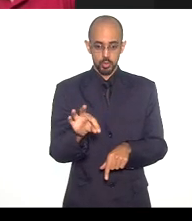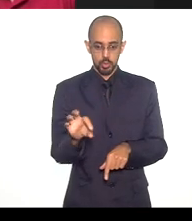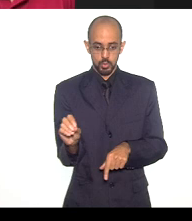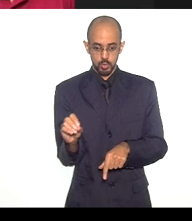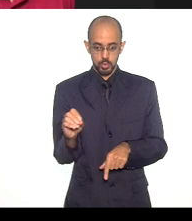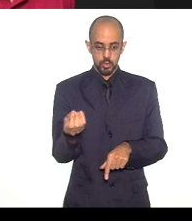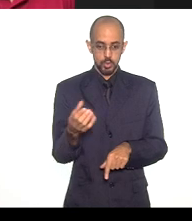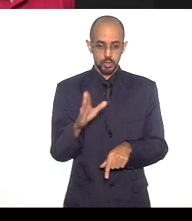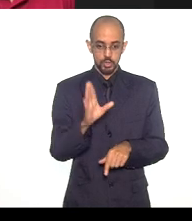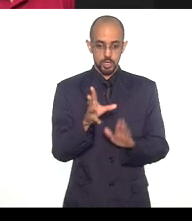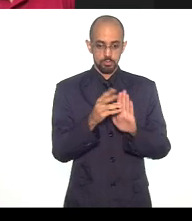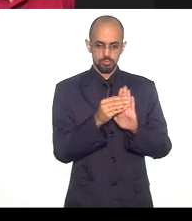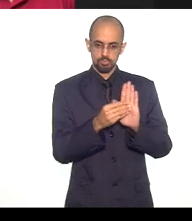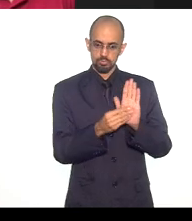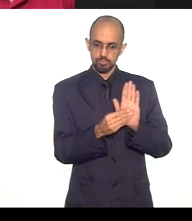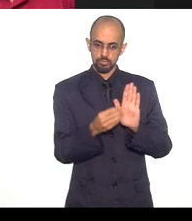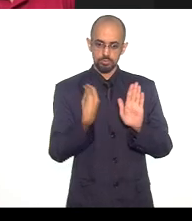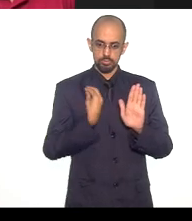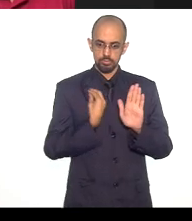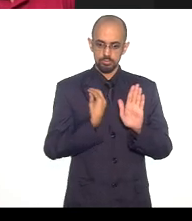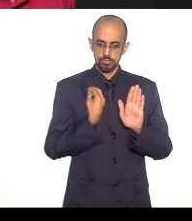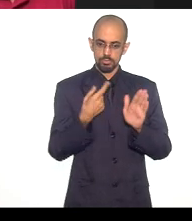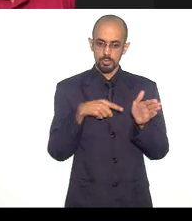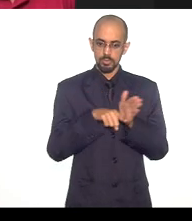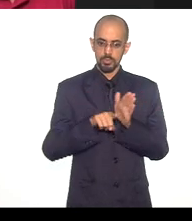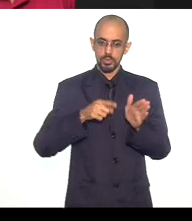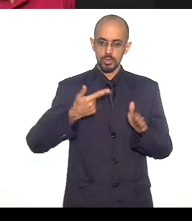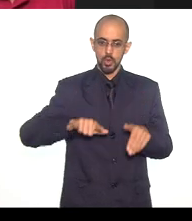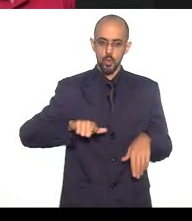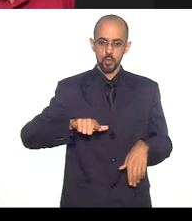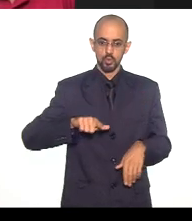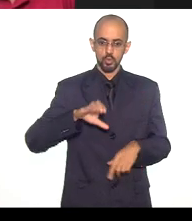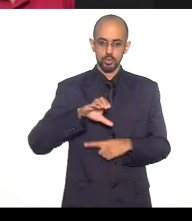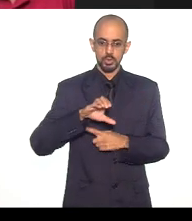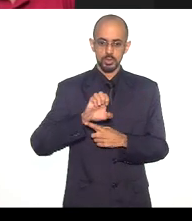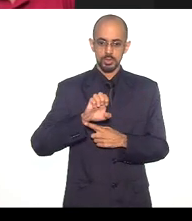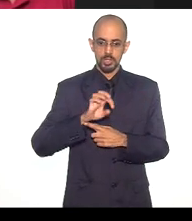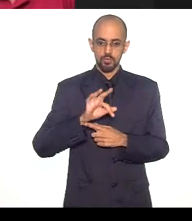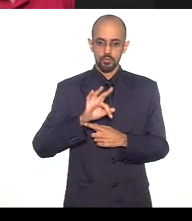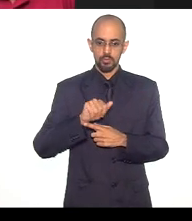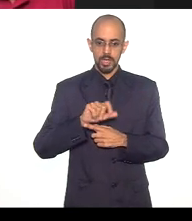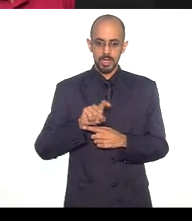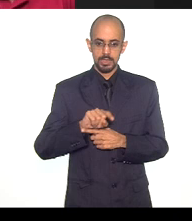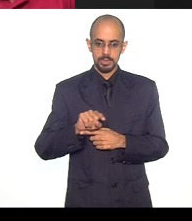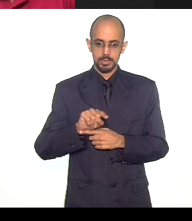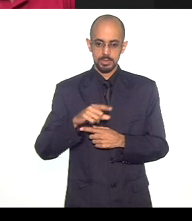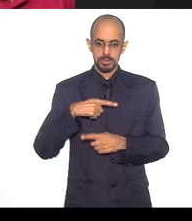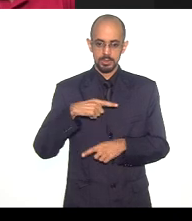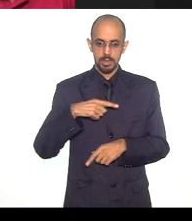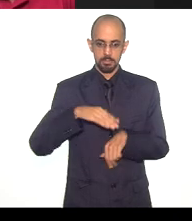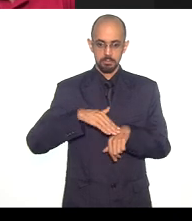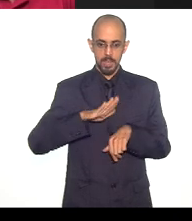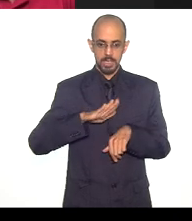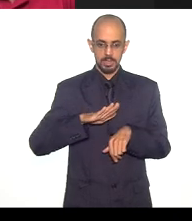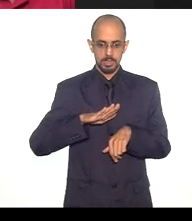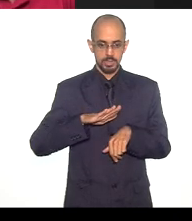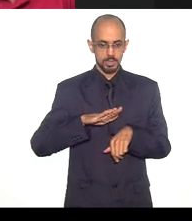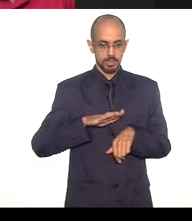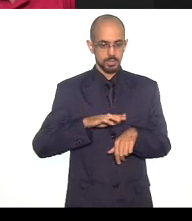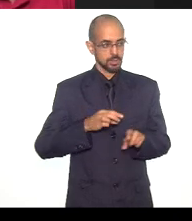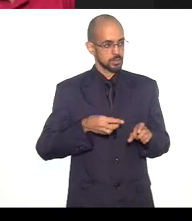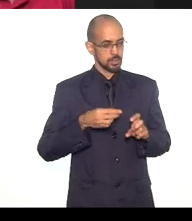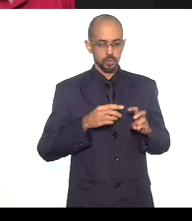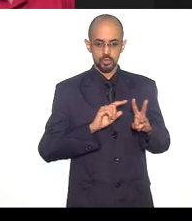registrou a presença. Tem alguém mais da Secfaz presente? Além do Alex, do Carlos Eduardo Fortunato e da